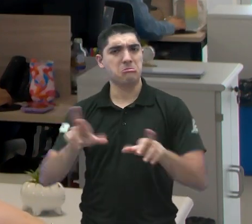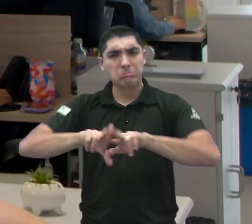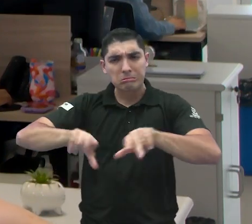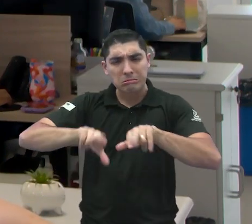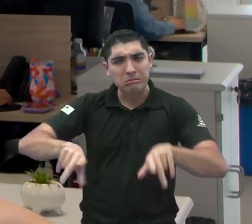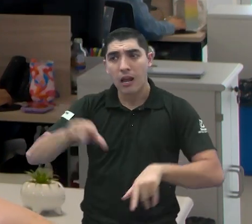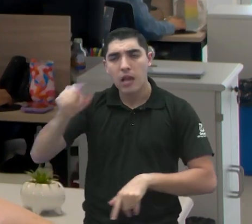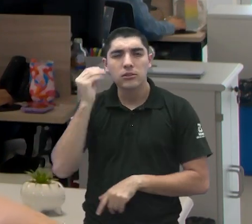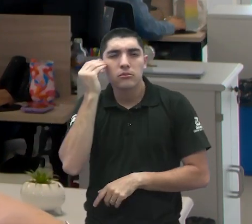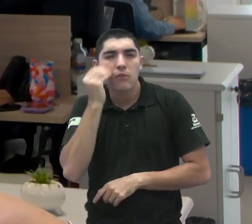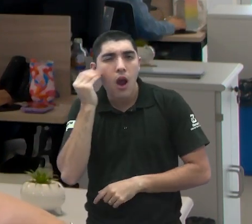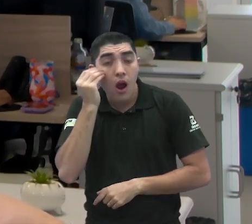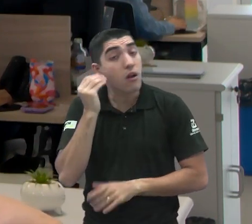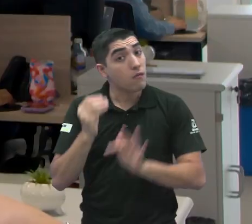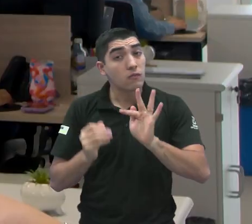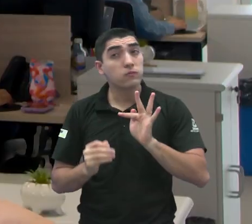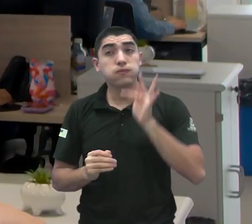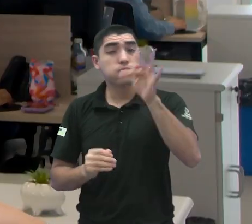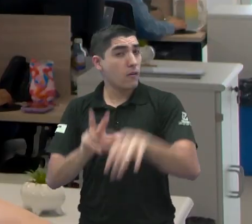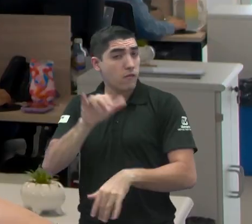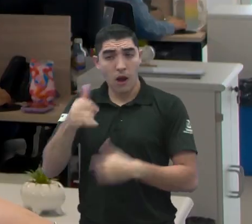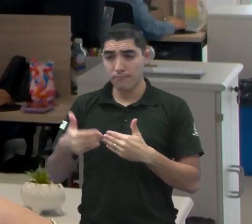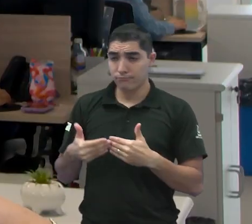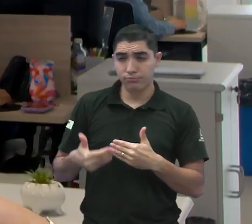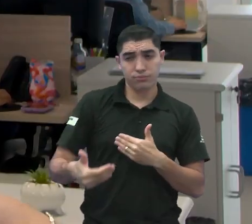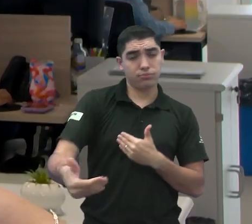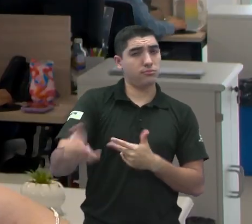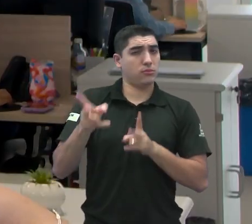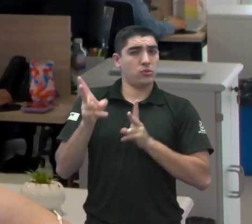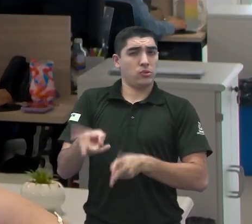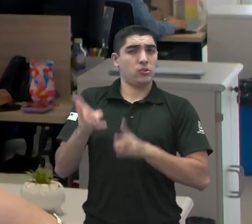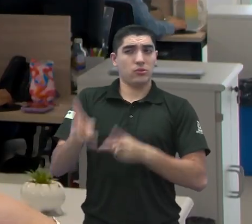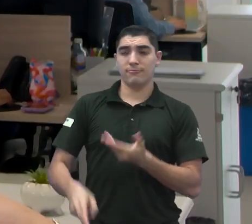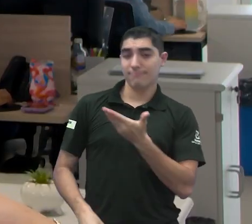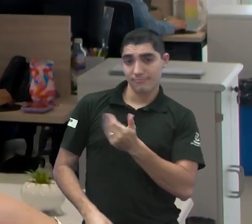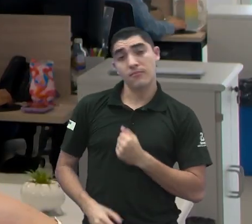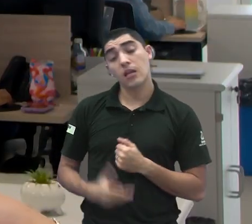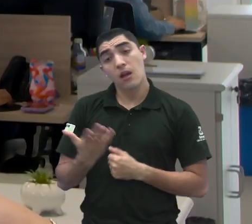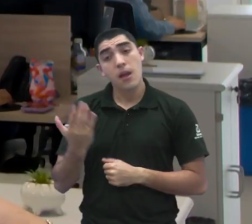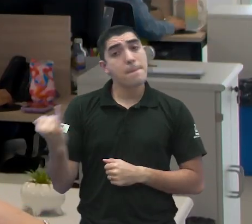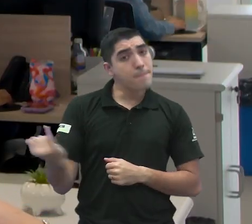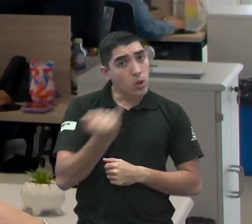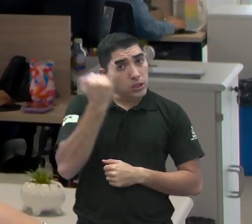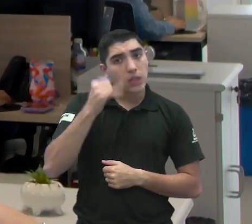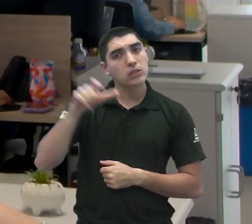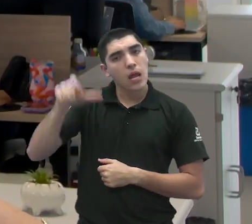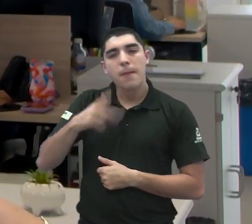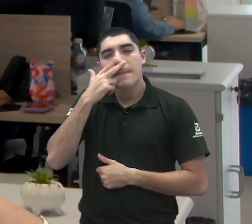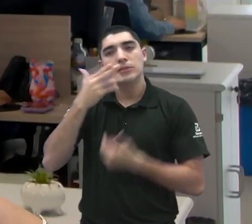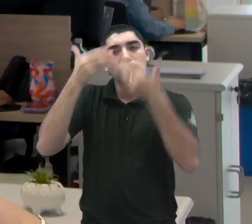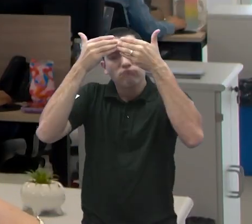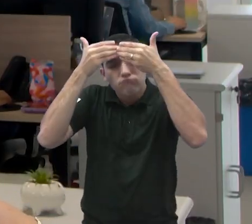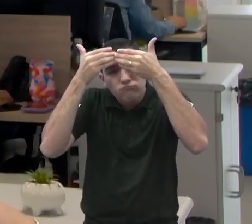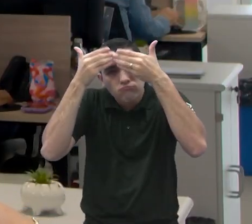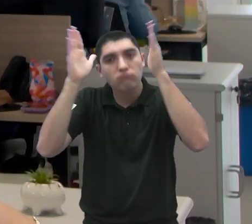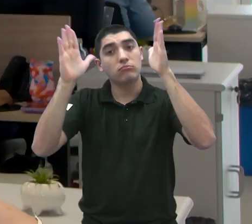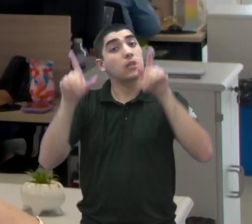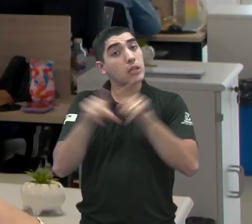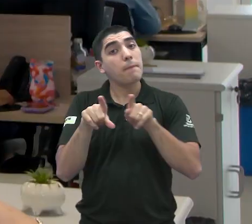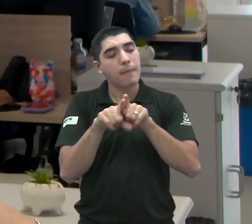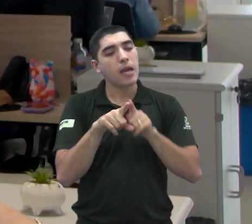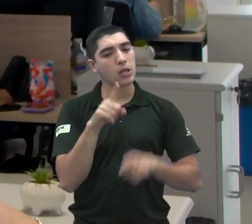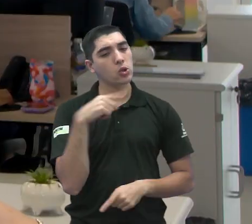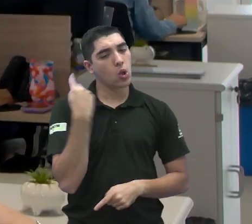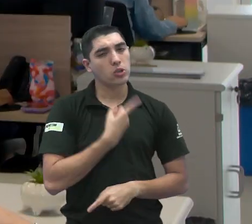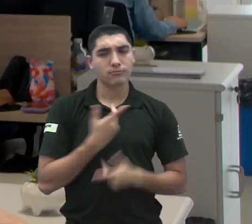aprende aqui e vivencia aqui dentro, ela vai levar para a família dela, em sociedade. Então, é um olhar mais amplo,